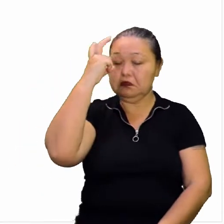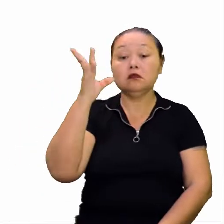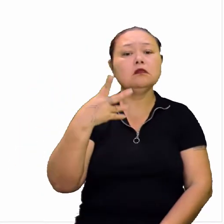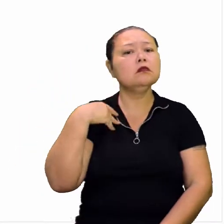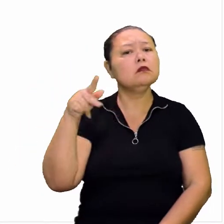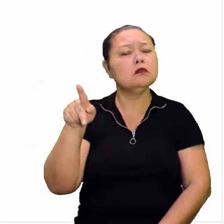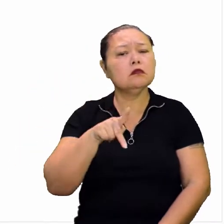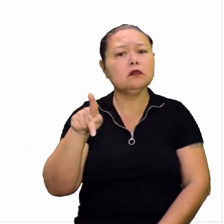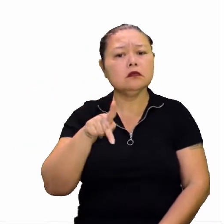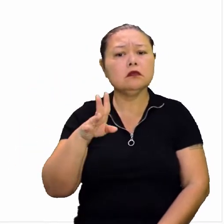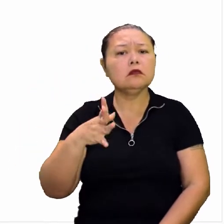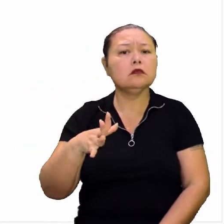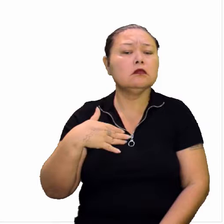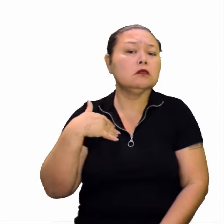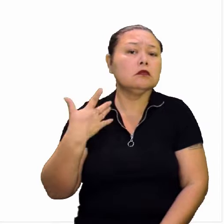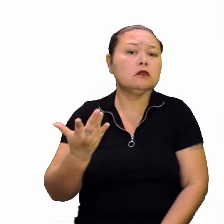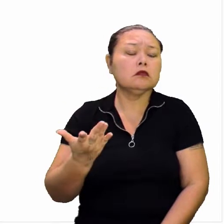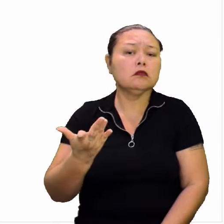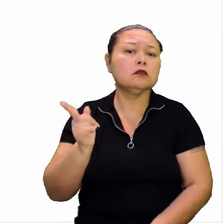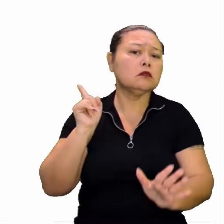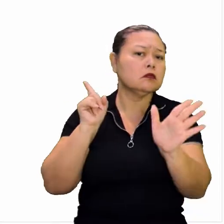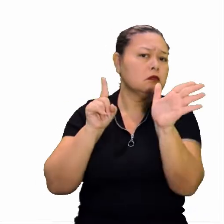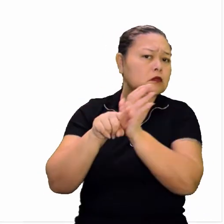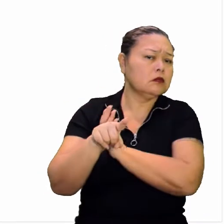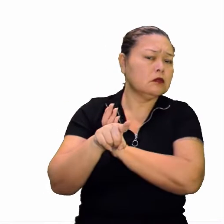Professor, a que se deve